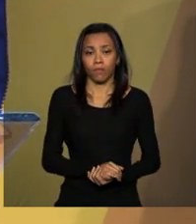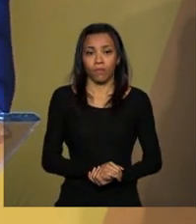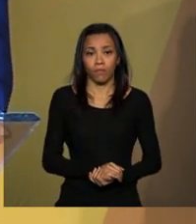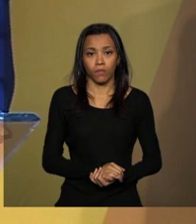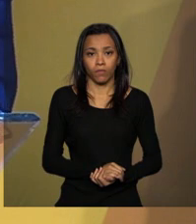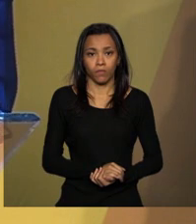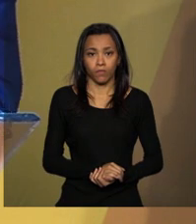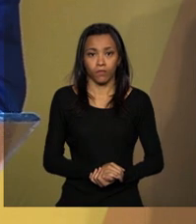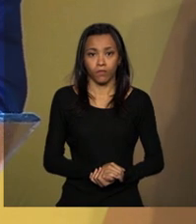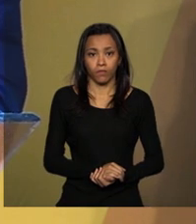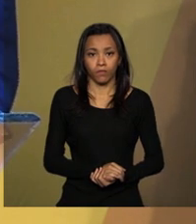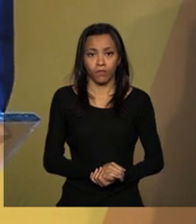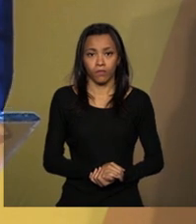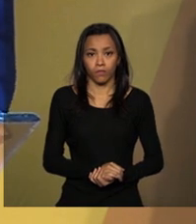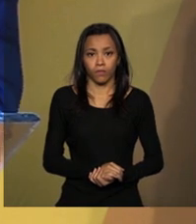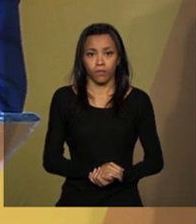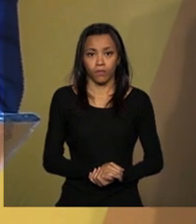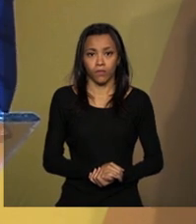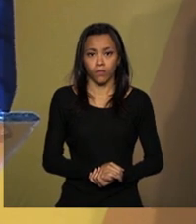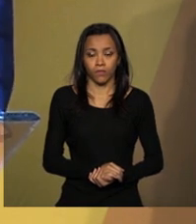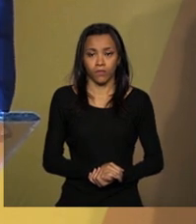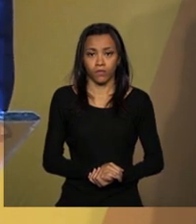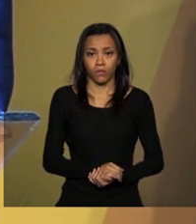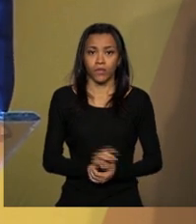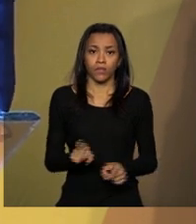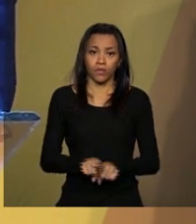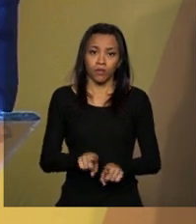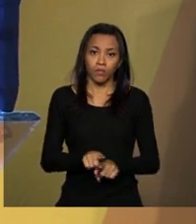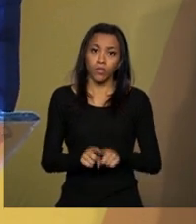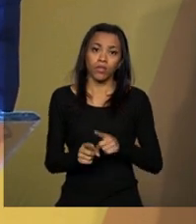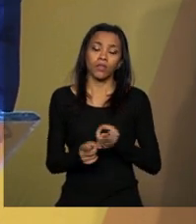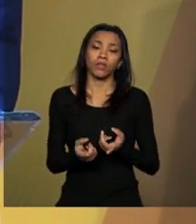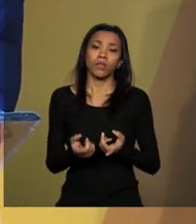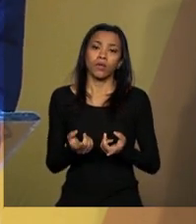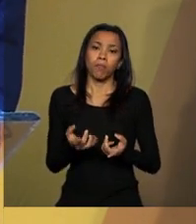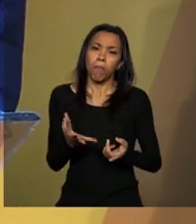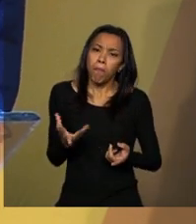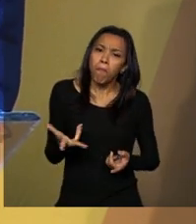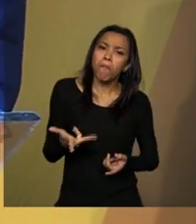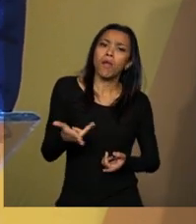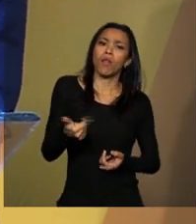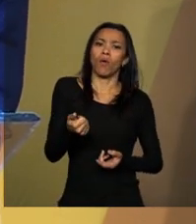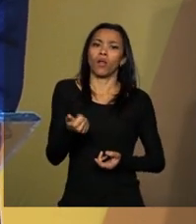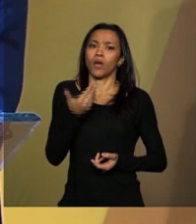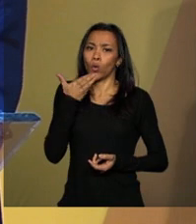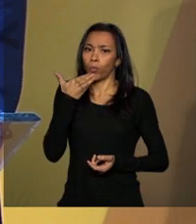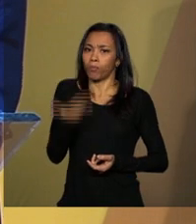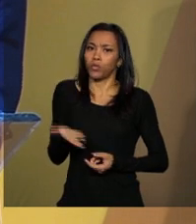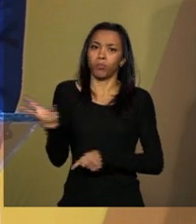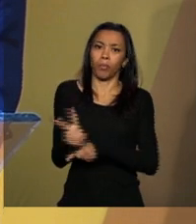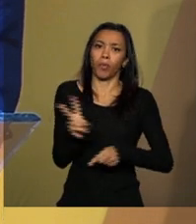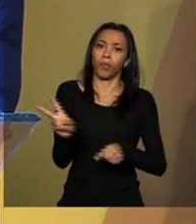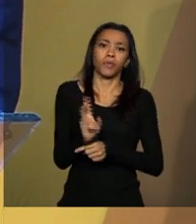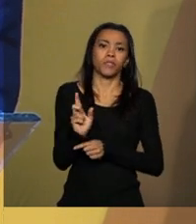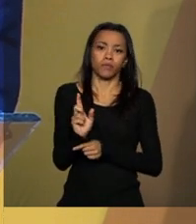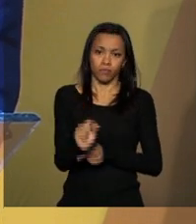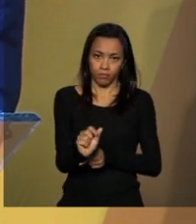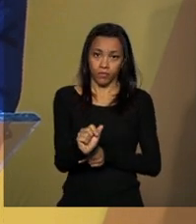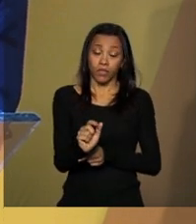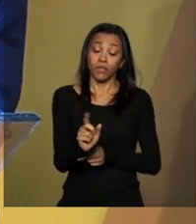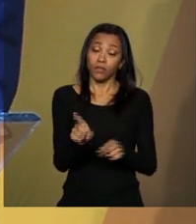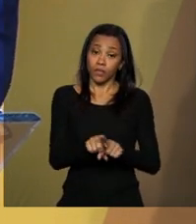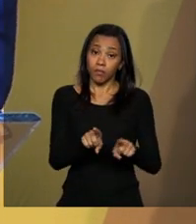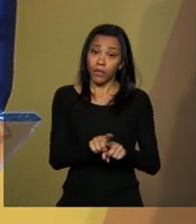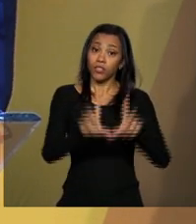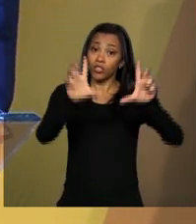também a cria um aprimoramento do crédito e também medidas de ateno momento de